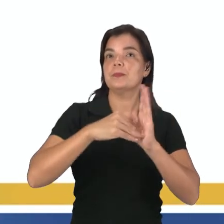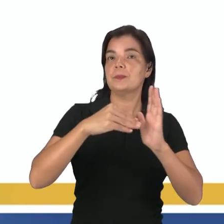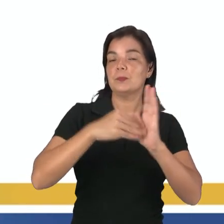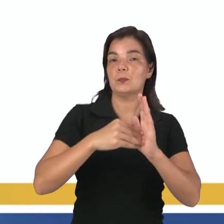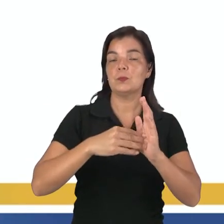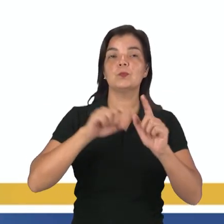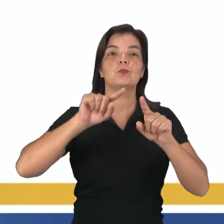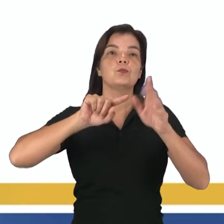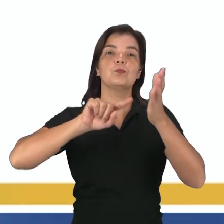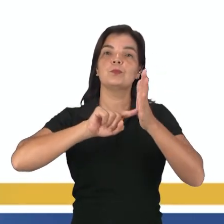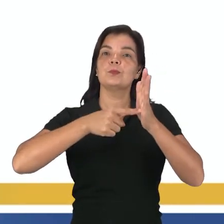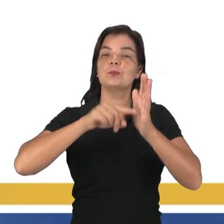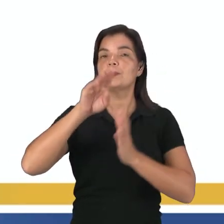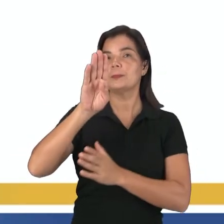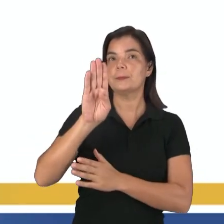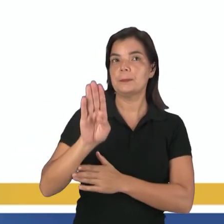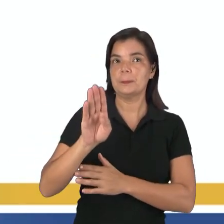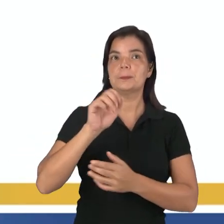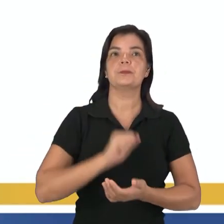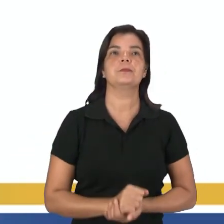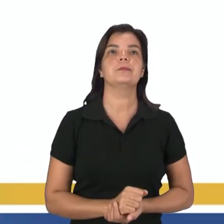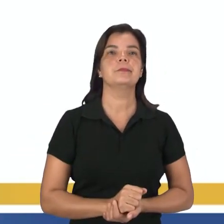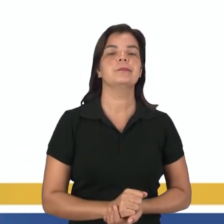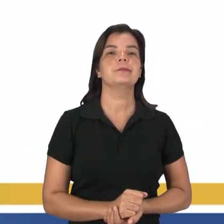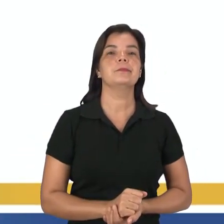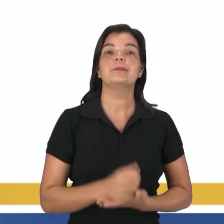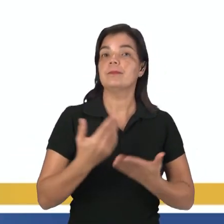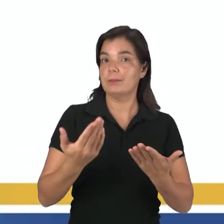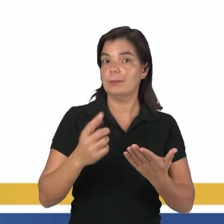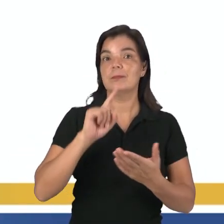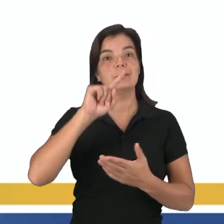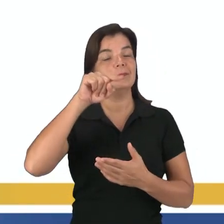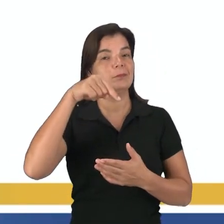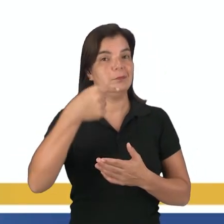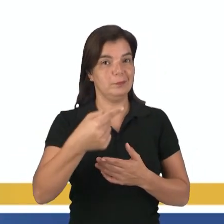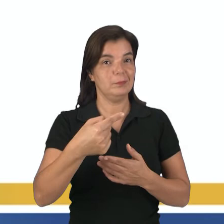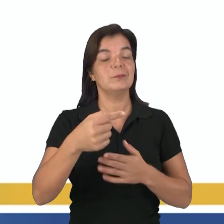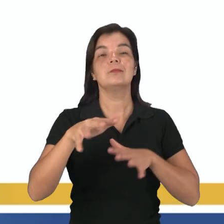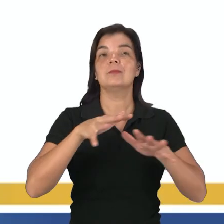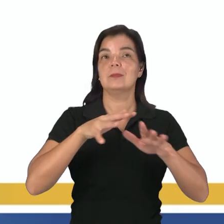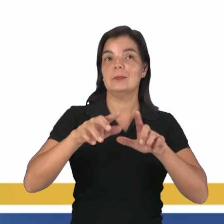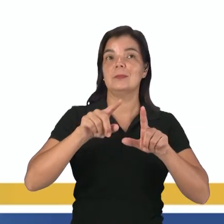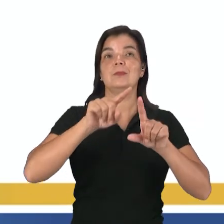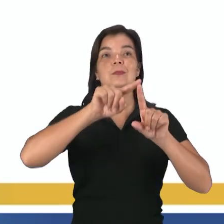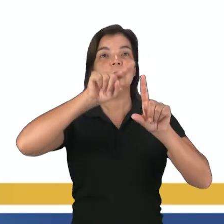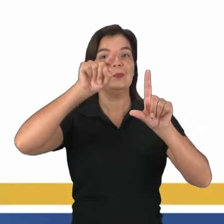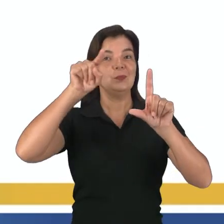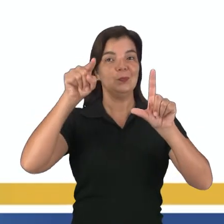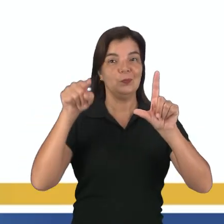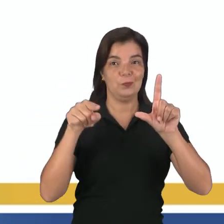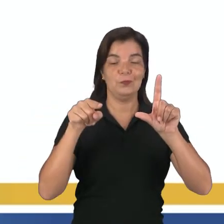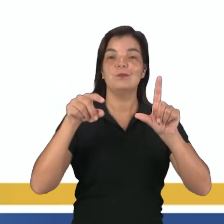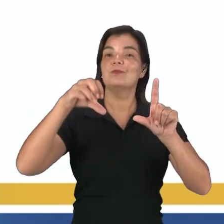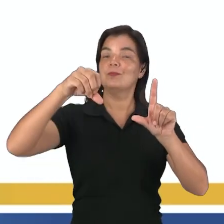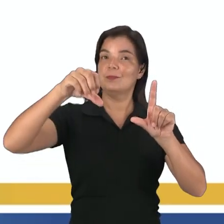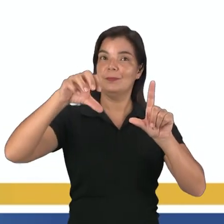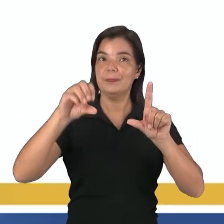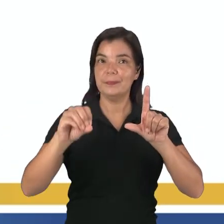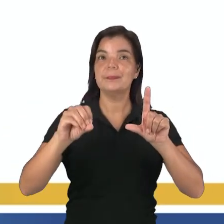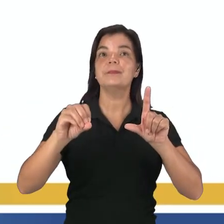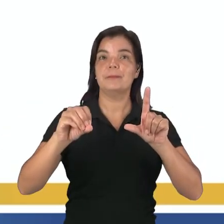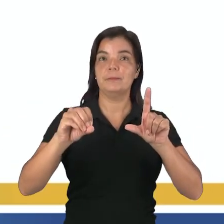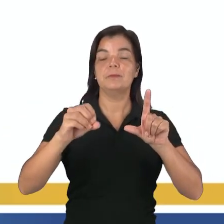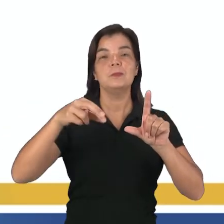até chegar no ponto b bom após esse movimento ela deu mais um